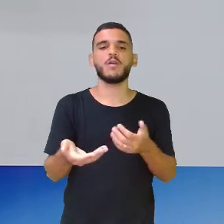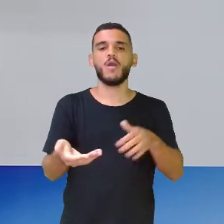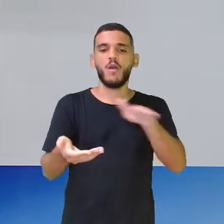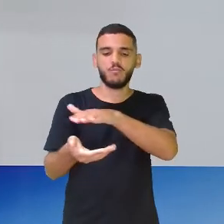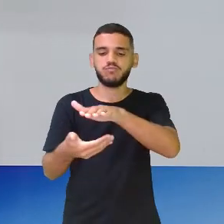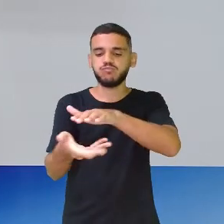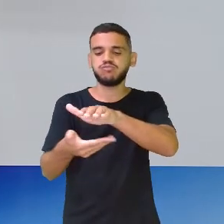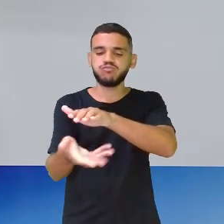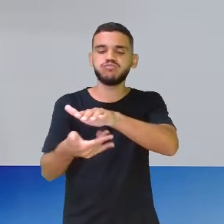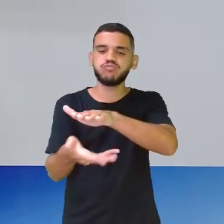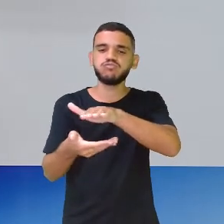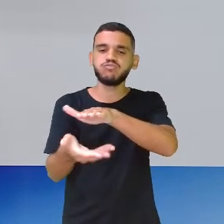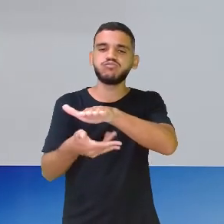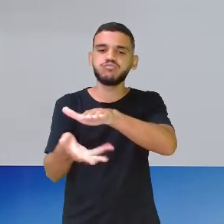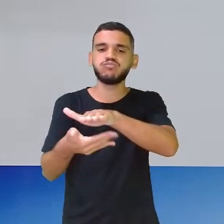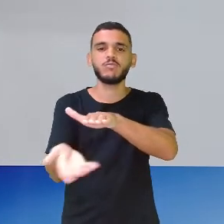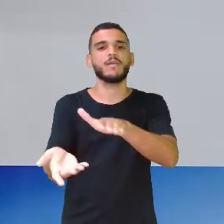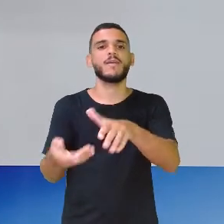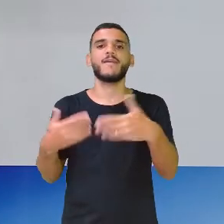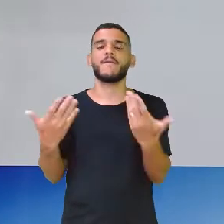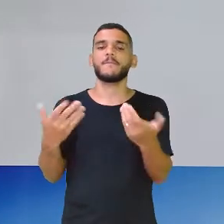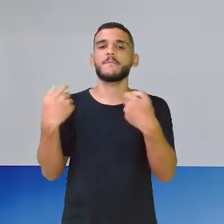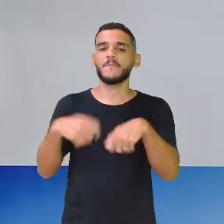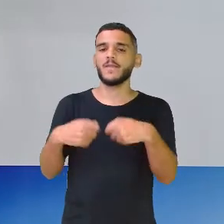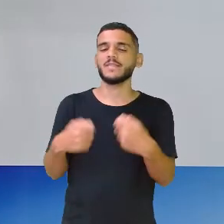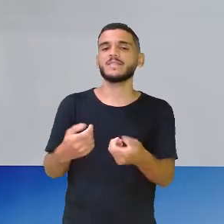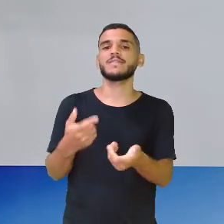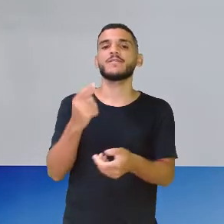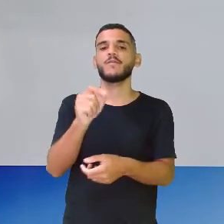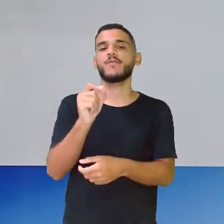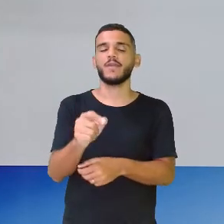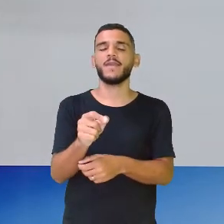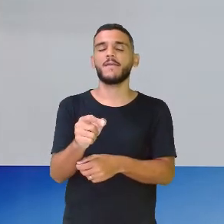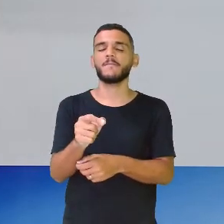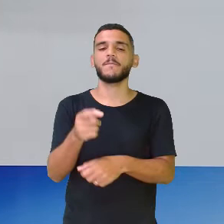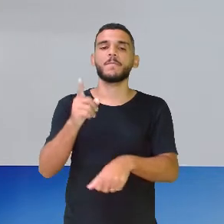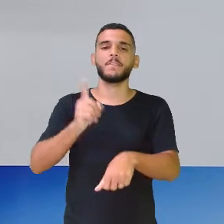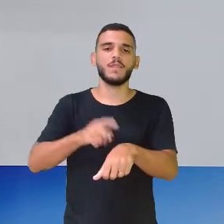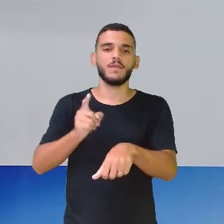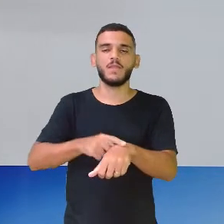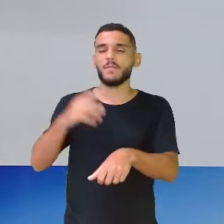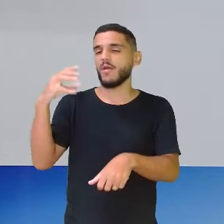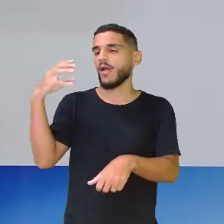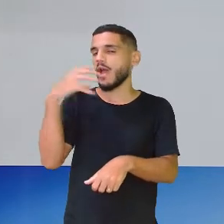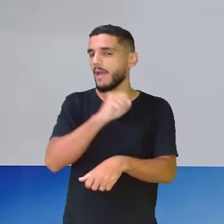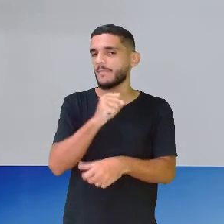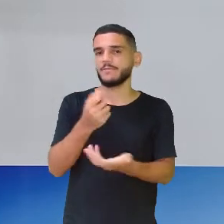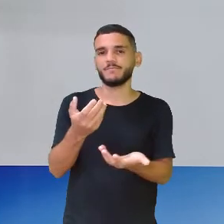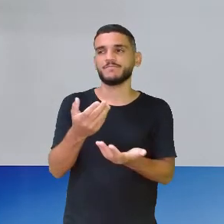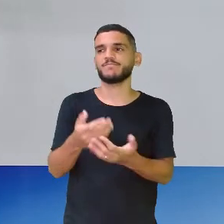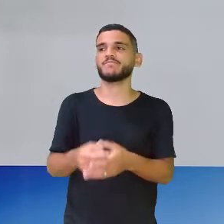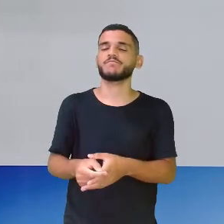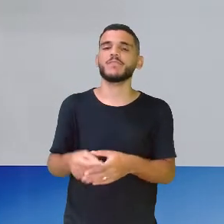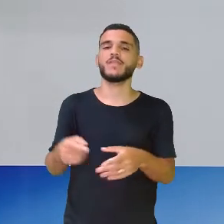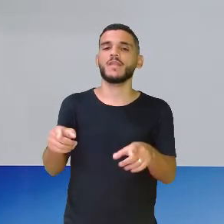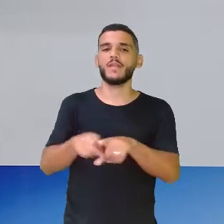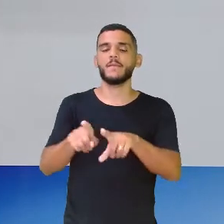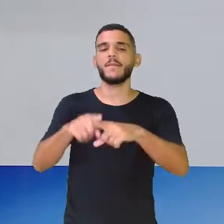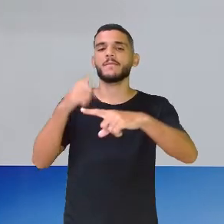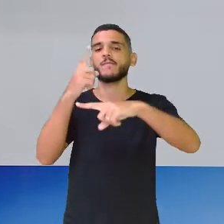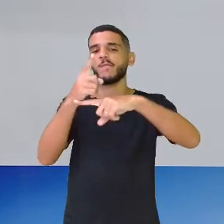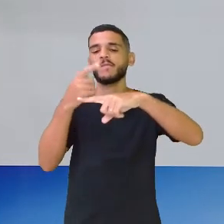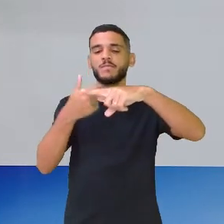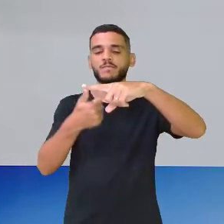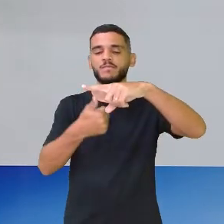para definir de fato. Como o tempo, nesse caso, ele acontece de forma muito rápida, a velocidade é muito alta,